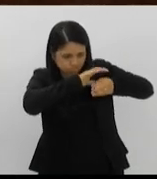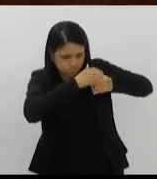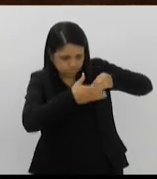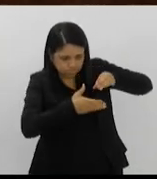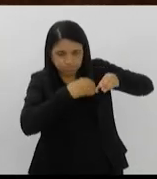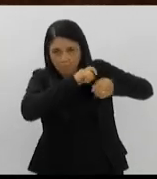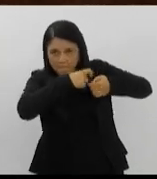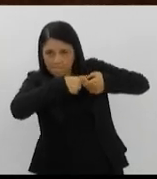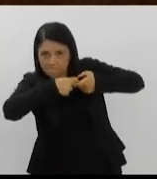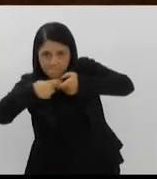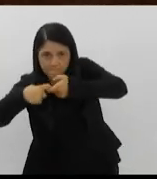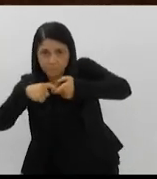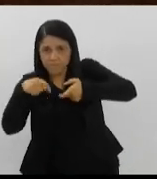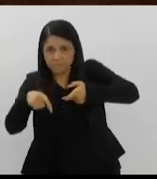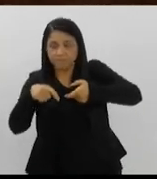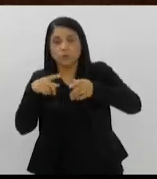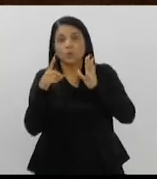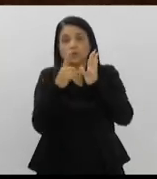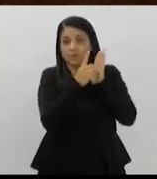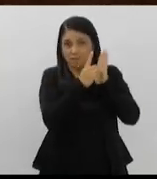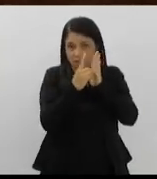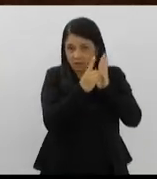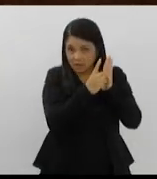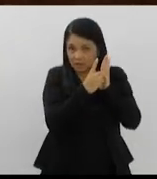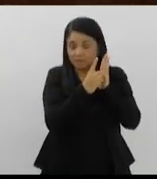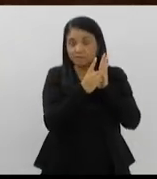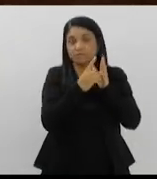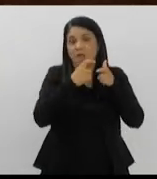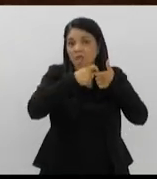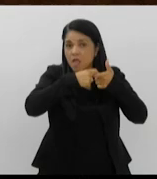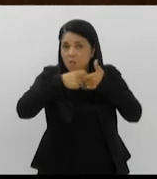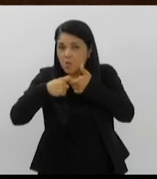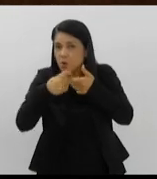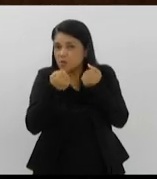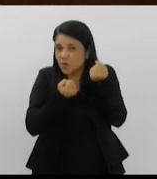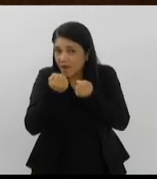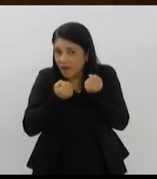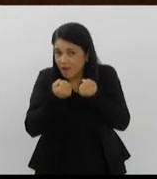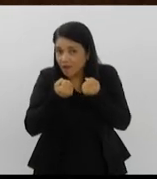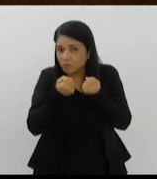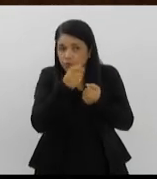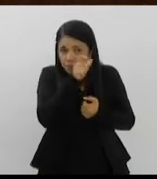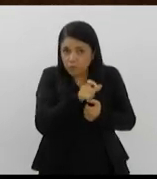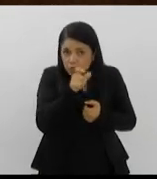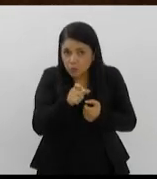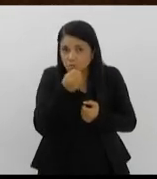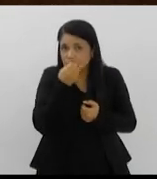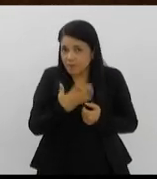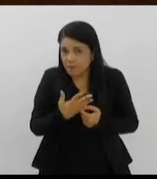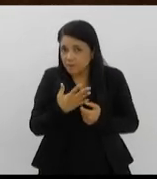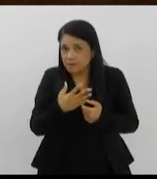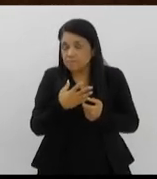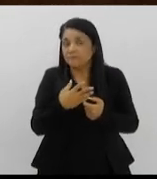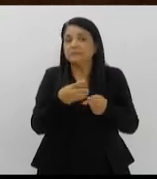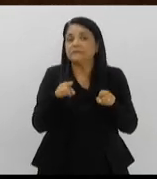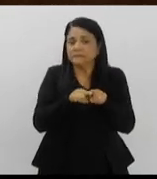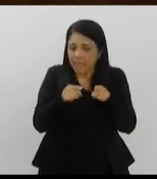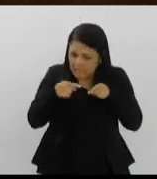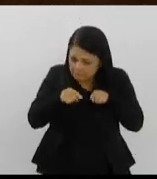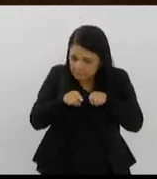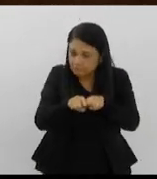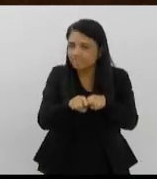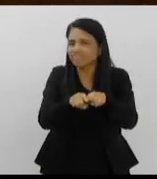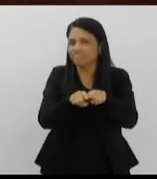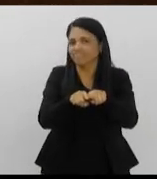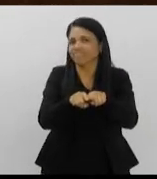do DETRAN, com a presença de reboques, né, rebocando o carro da população de bem, tem a conivência, a participação,